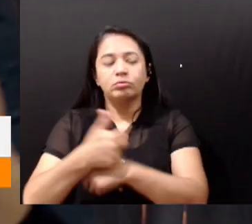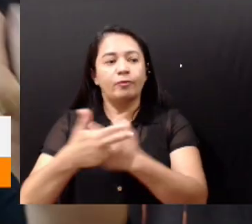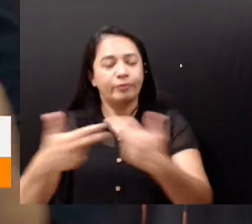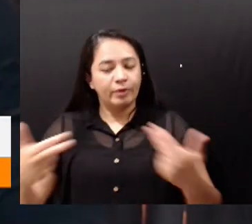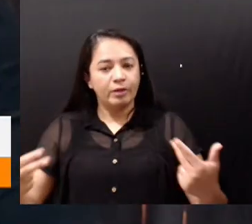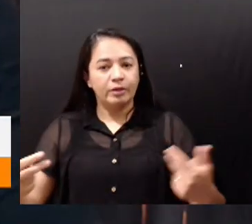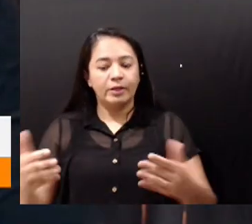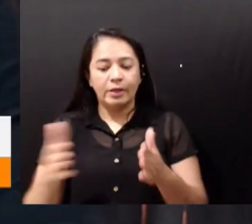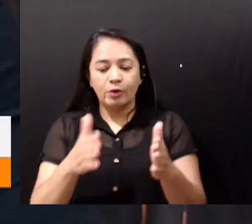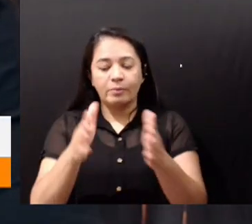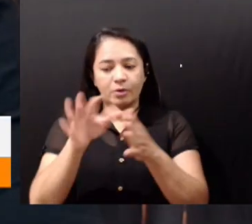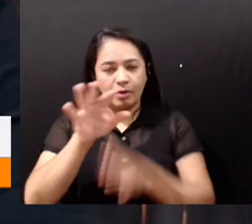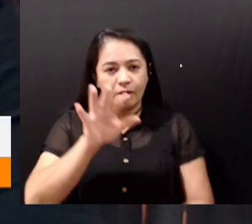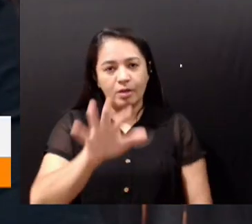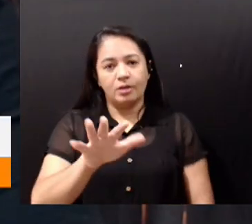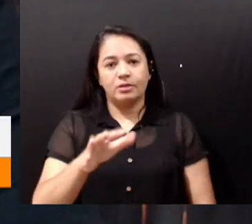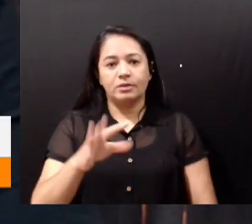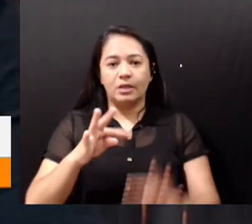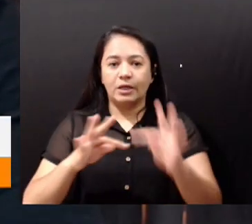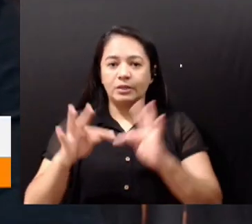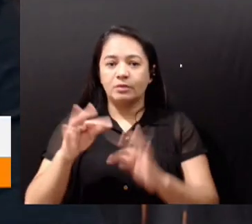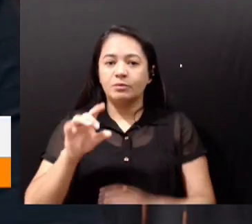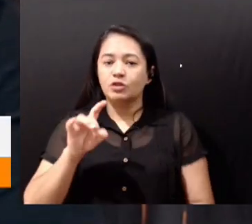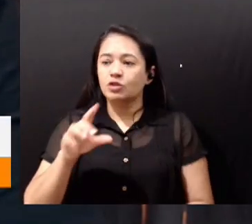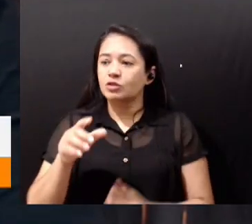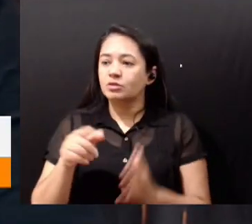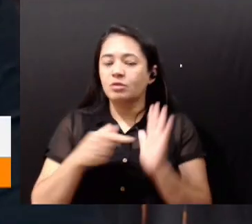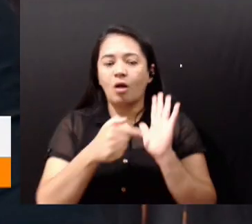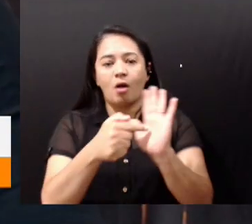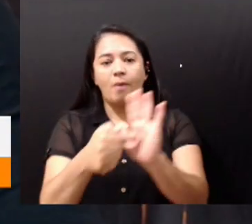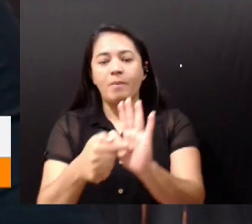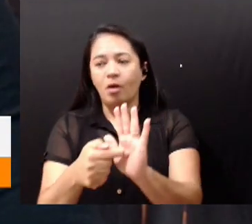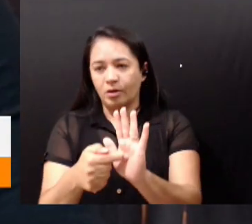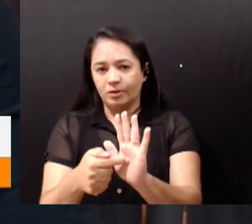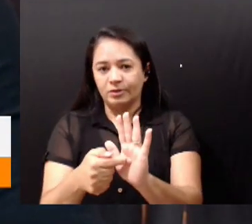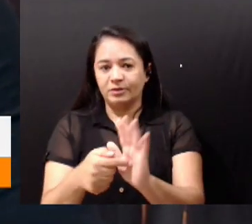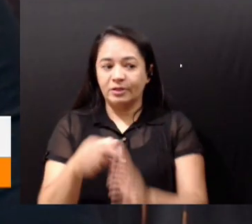a terapia só te acende ali, uma luzinha vai por ali,